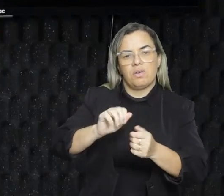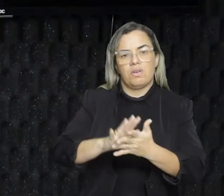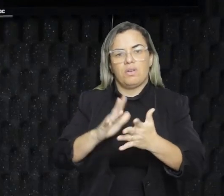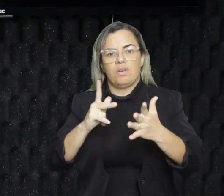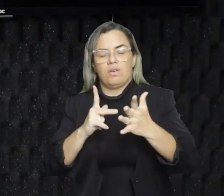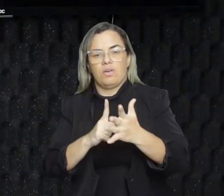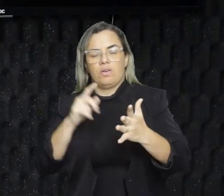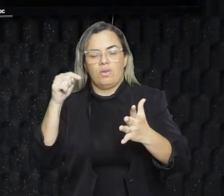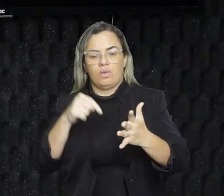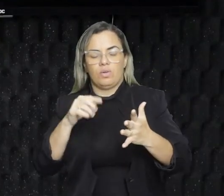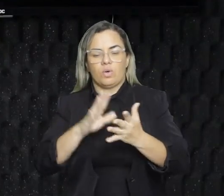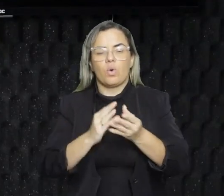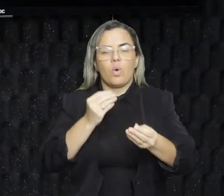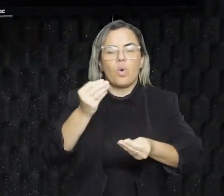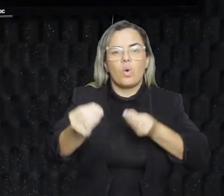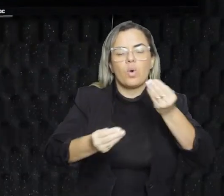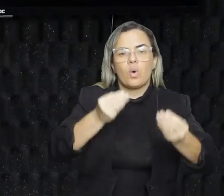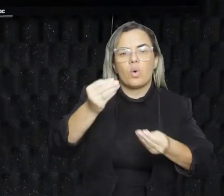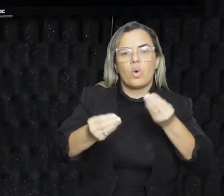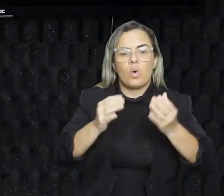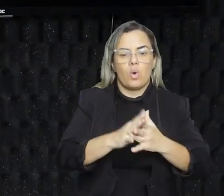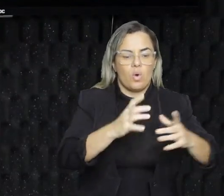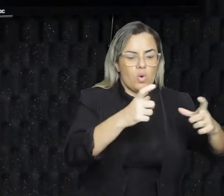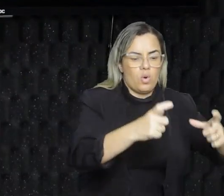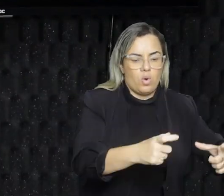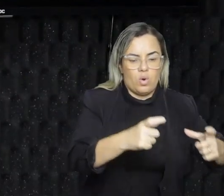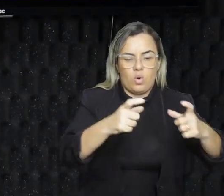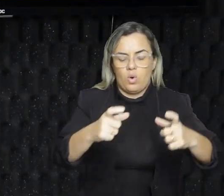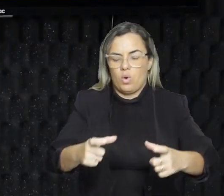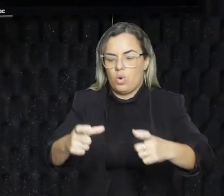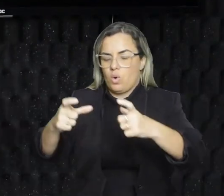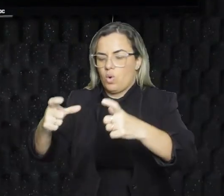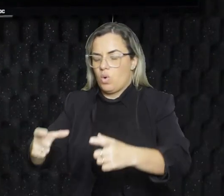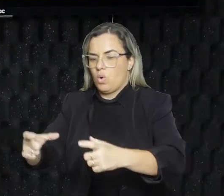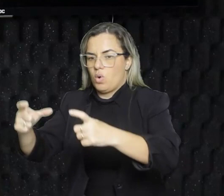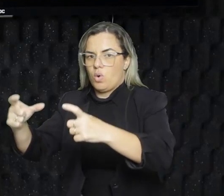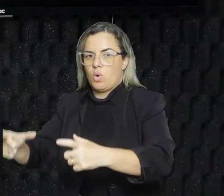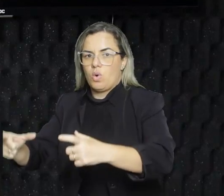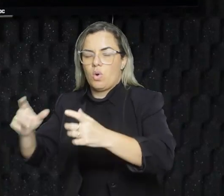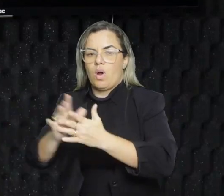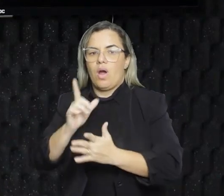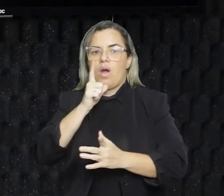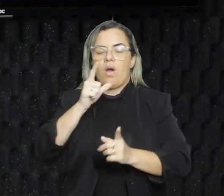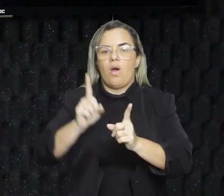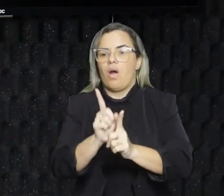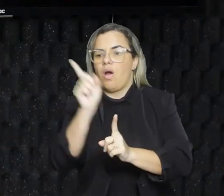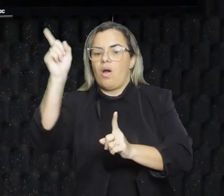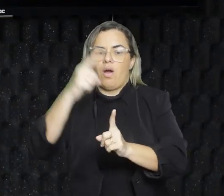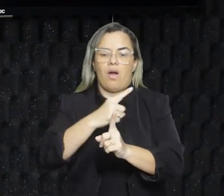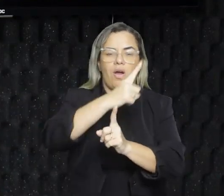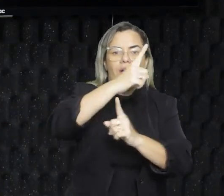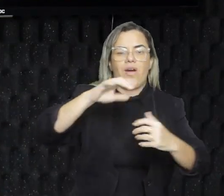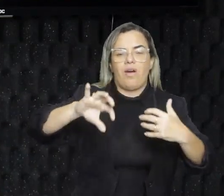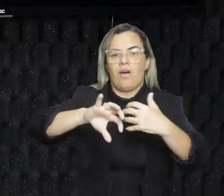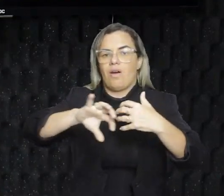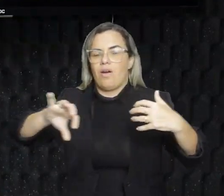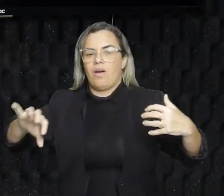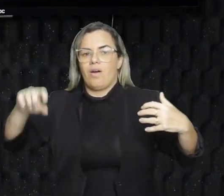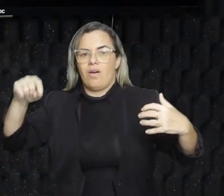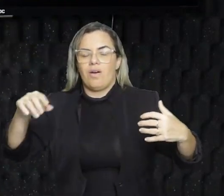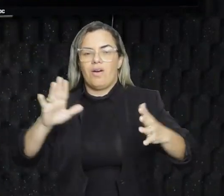oficiais sobre como as bicas em chafarizes públicos deveriam, na verdade,